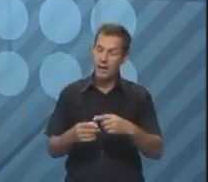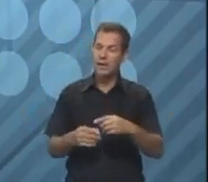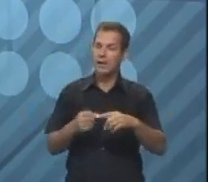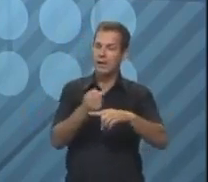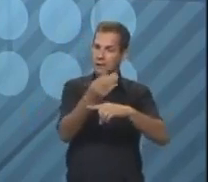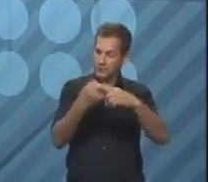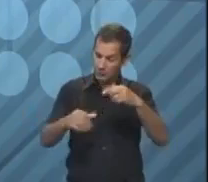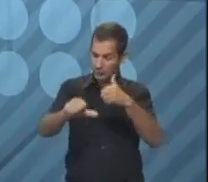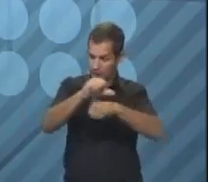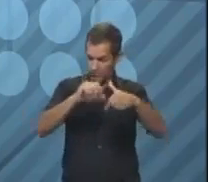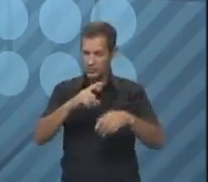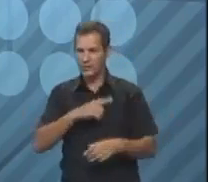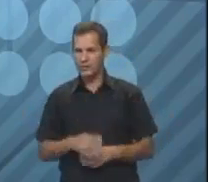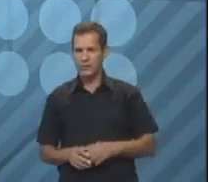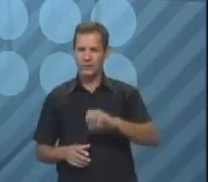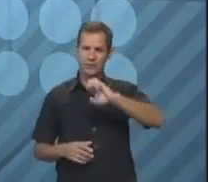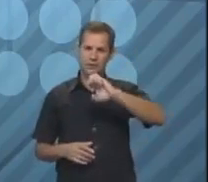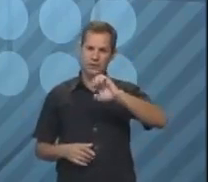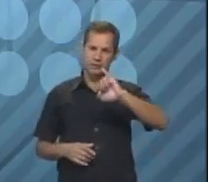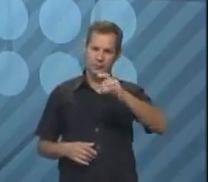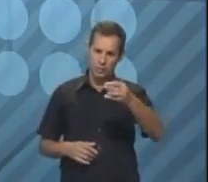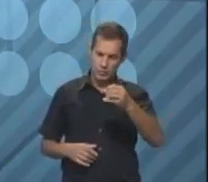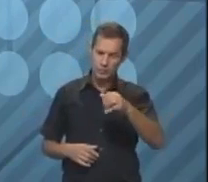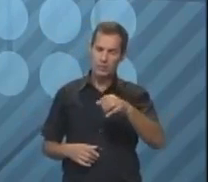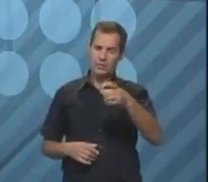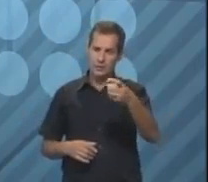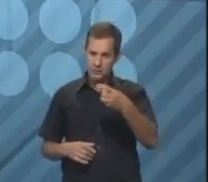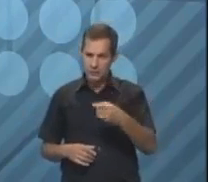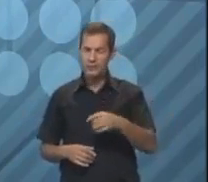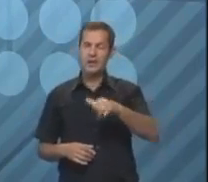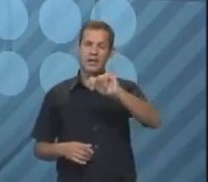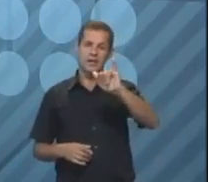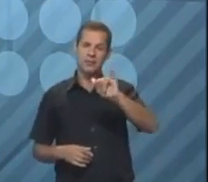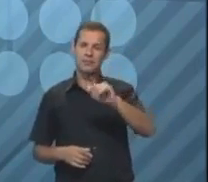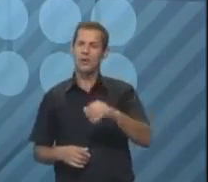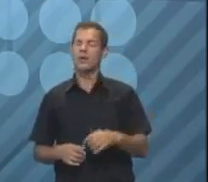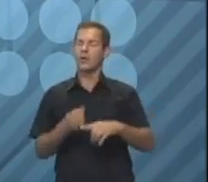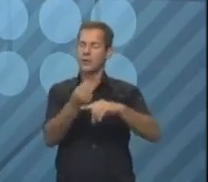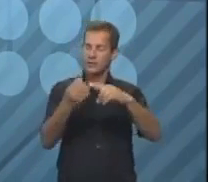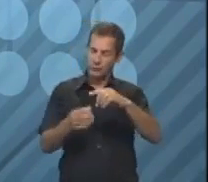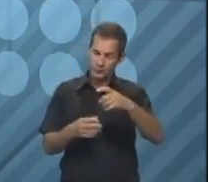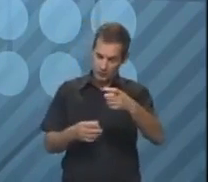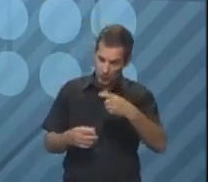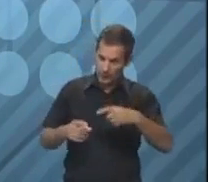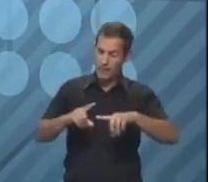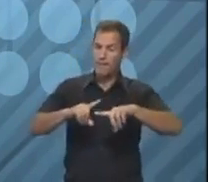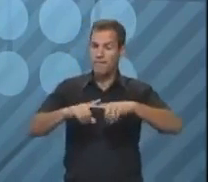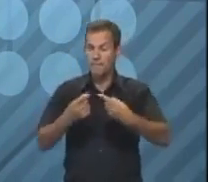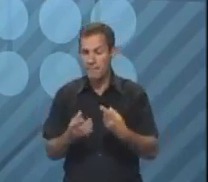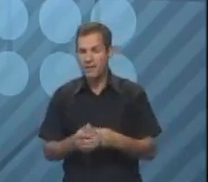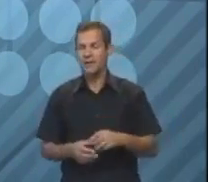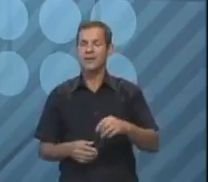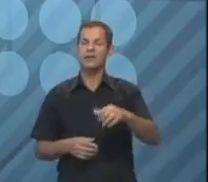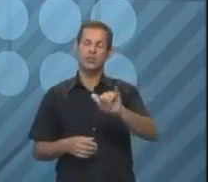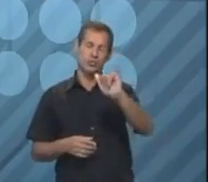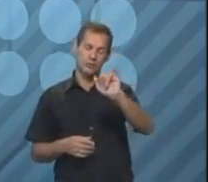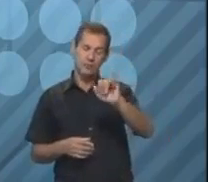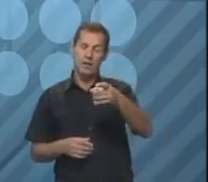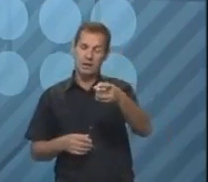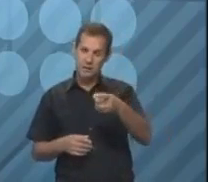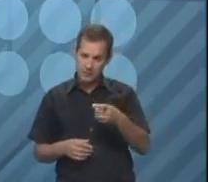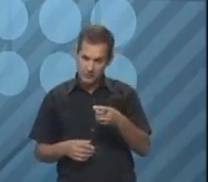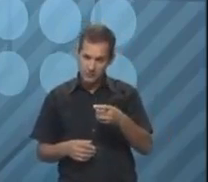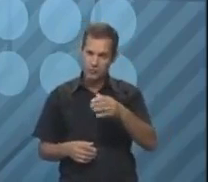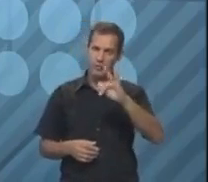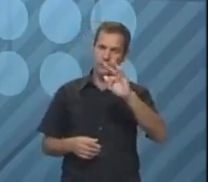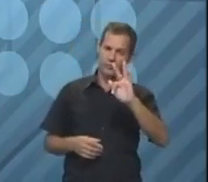que muda. Se eu tenho em torno do eixo x, y em função de x. Se é em torno do eixo y, x em função